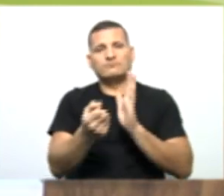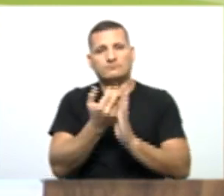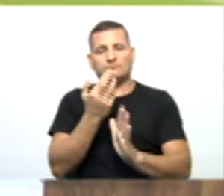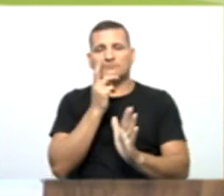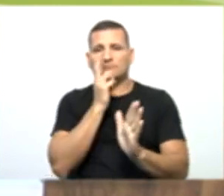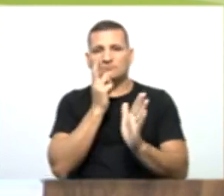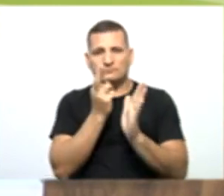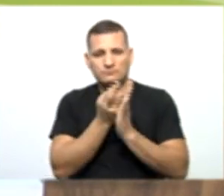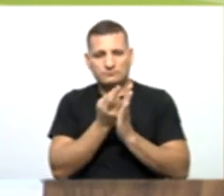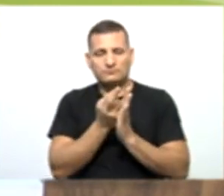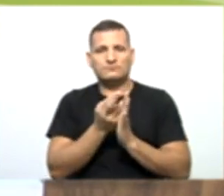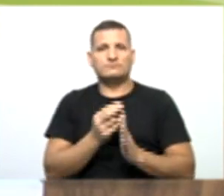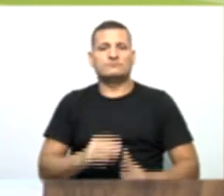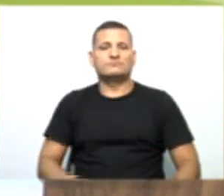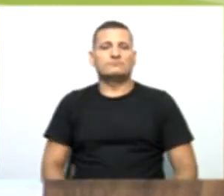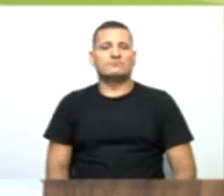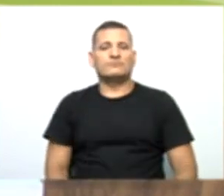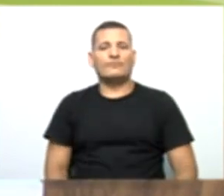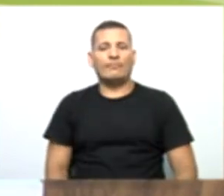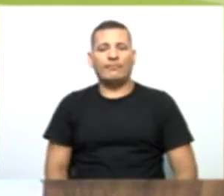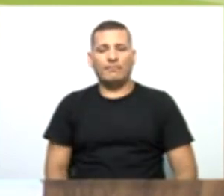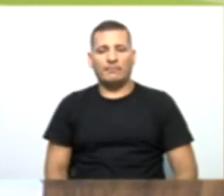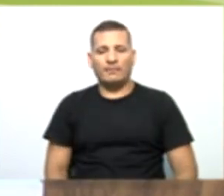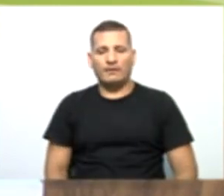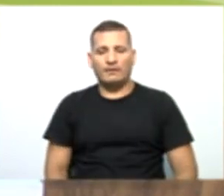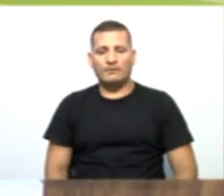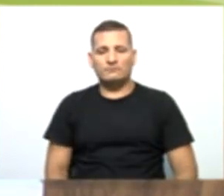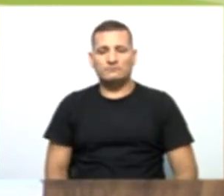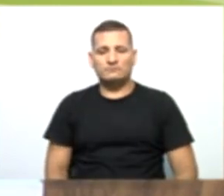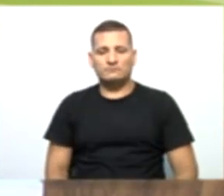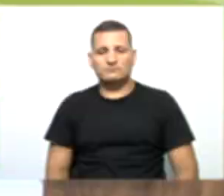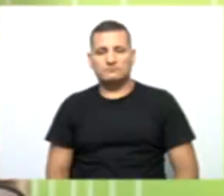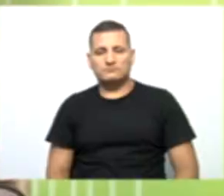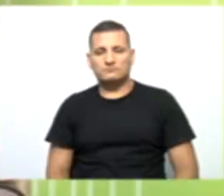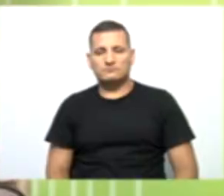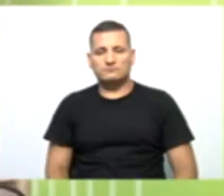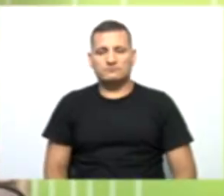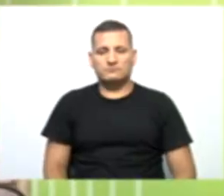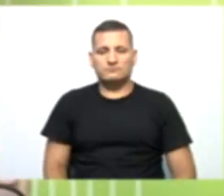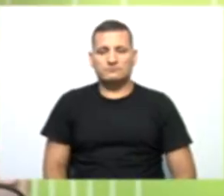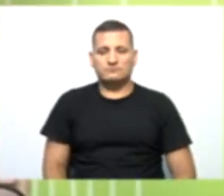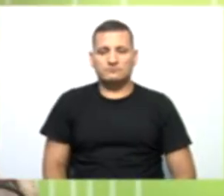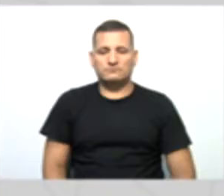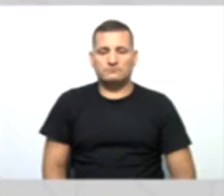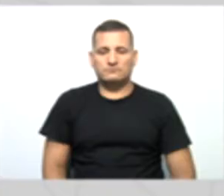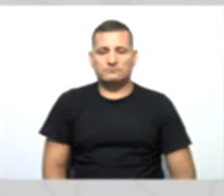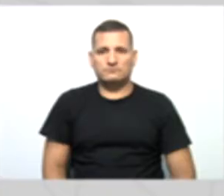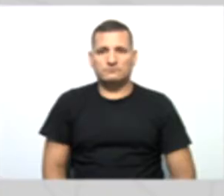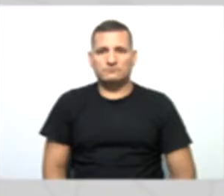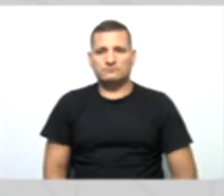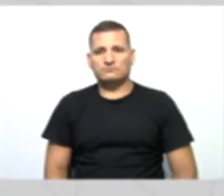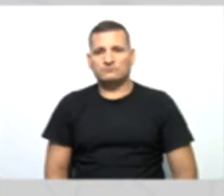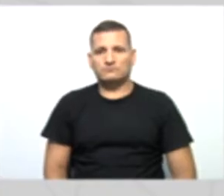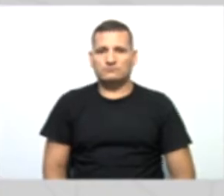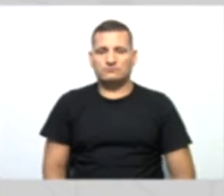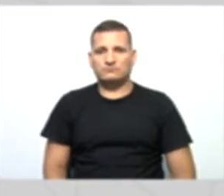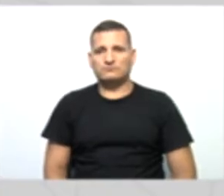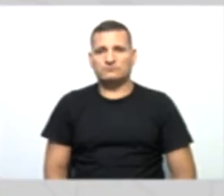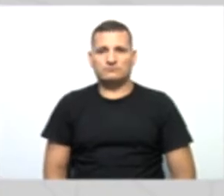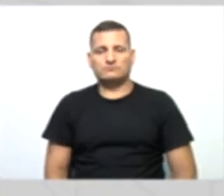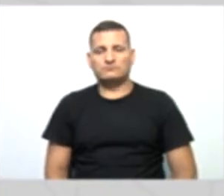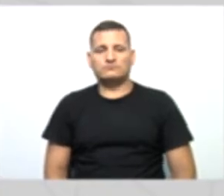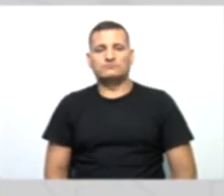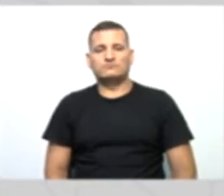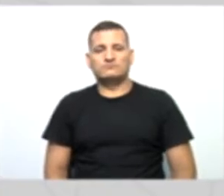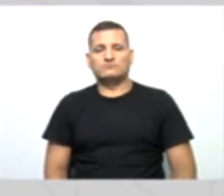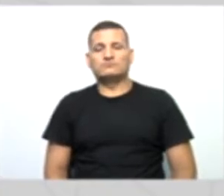mesma linha que eu já tinha falado anteriormente. Muito bem, pessoal. Vamos lá, então. A gente vê que